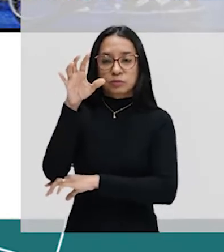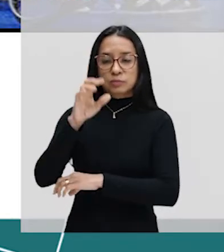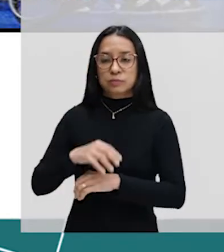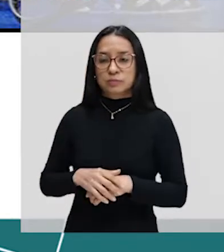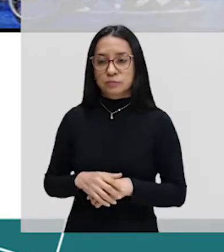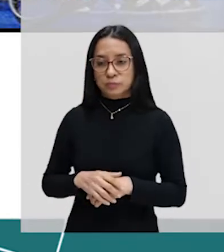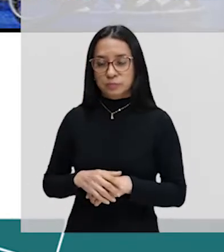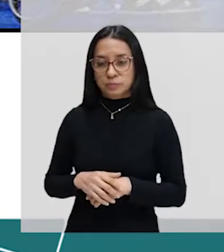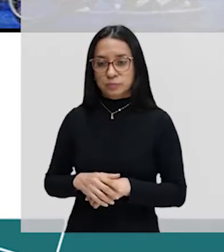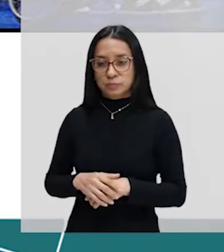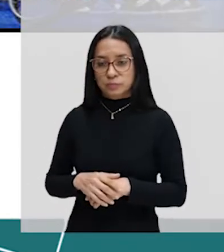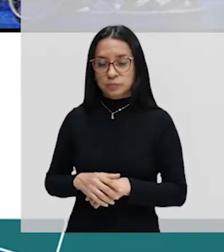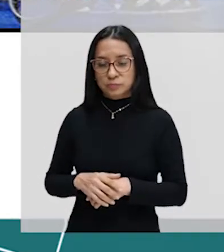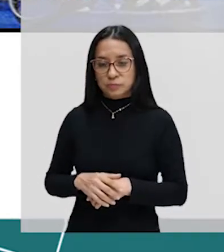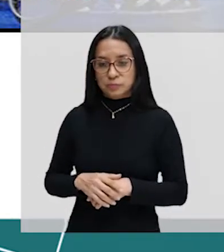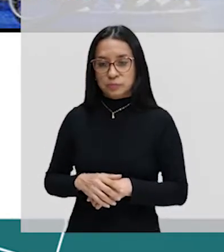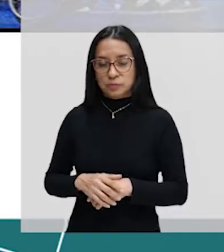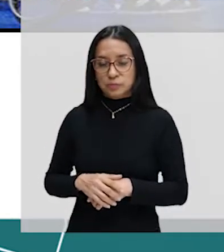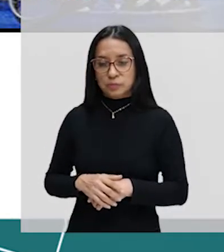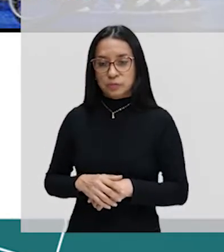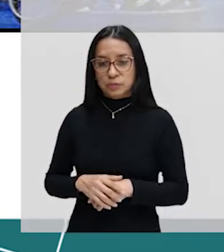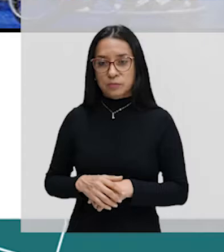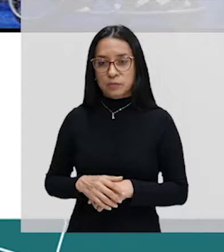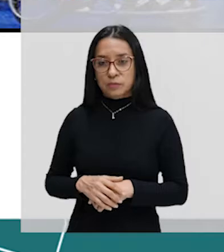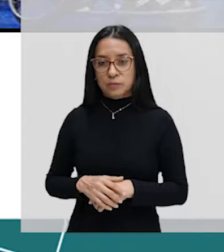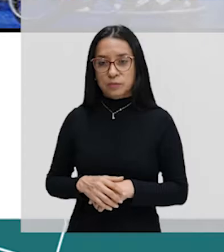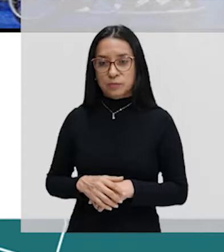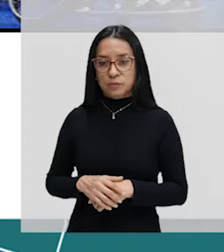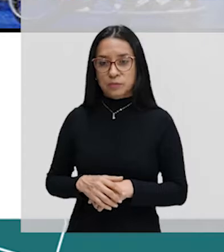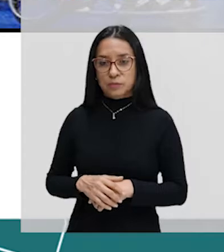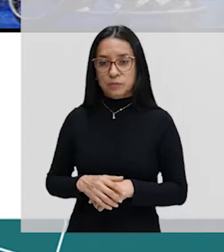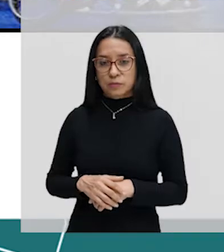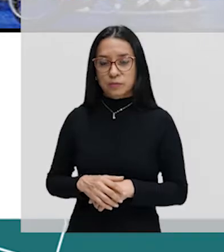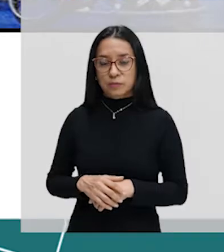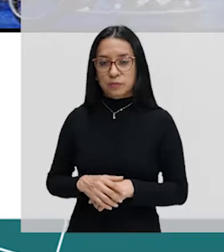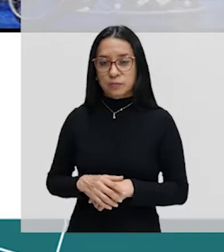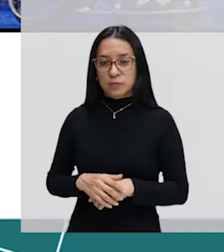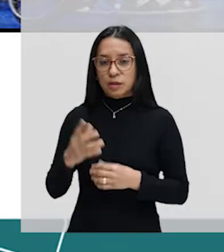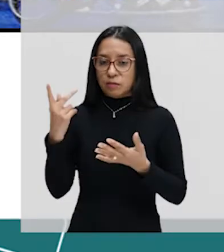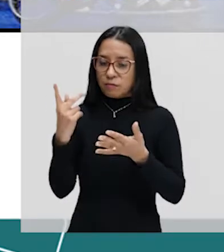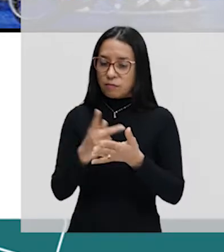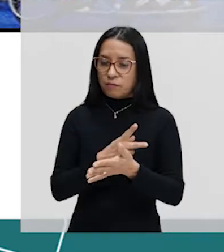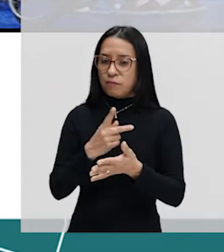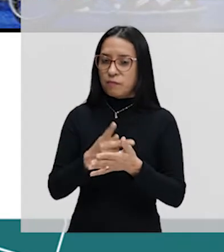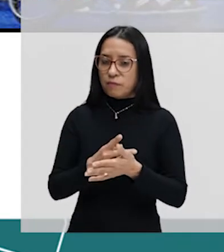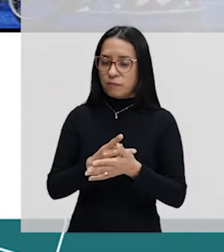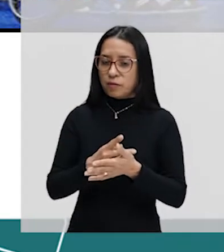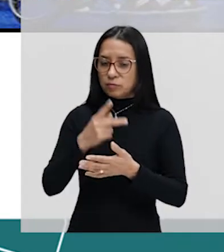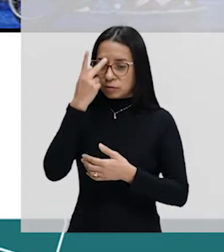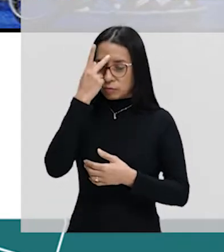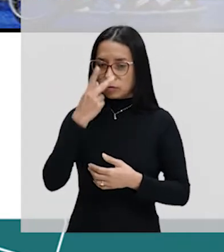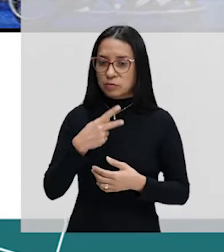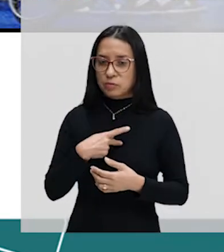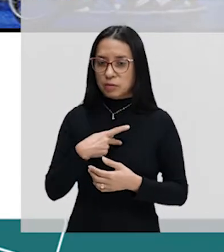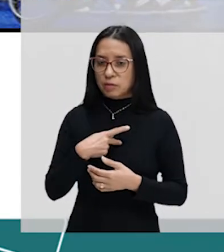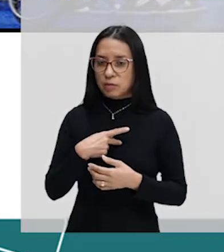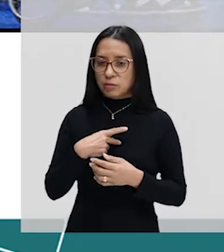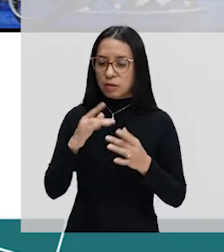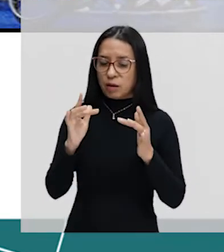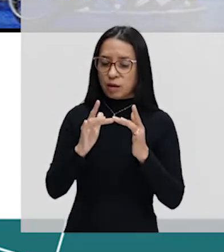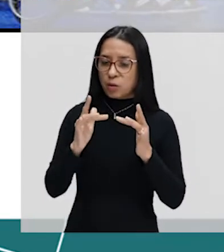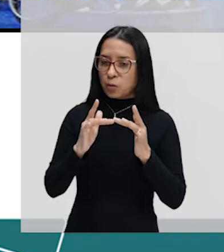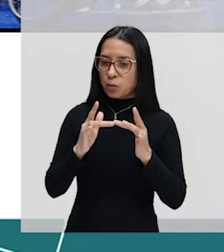foi trazido aqui para o basquete em cadeira de roda. A falta pessoal, que é o contato ilegal a um jogador